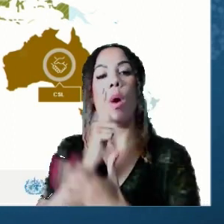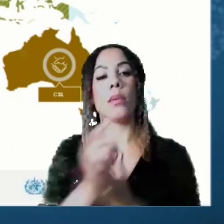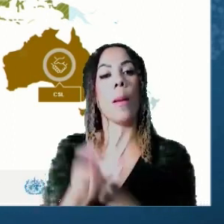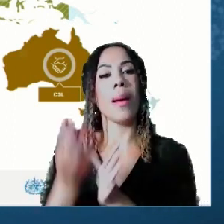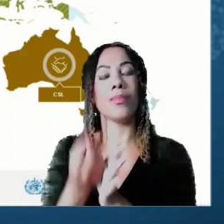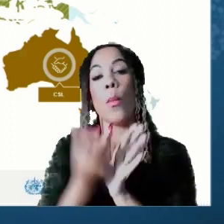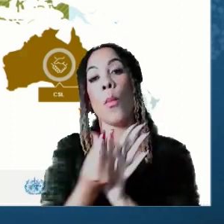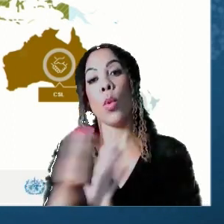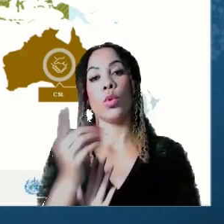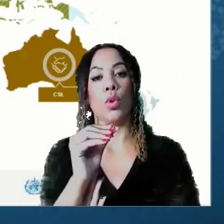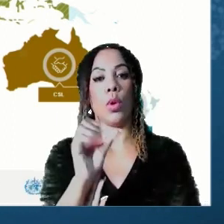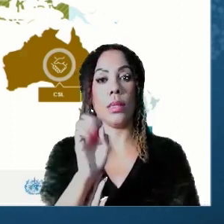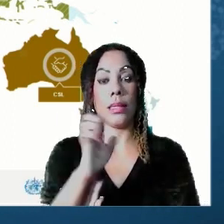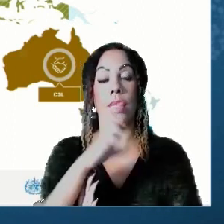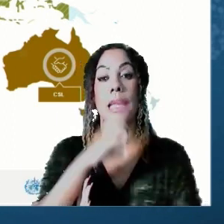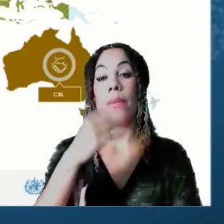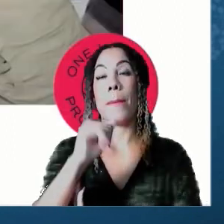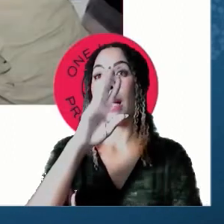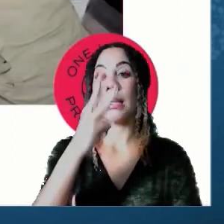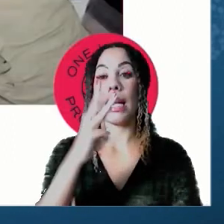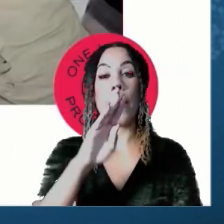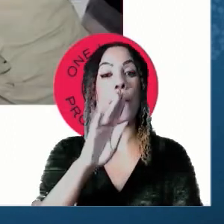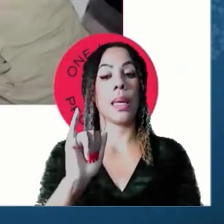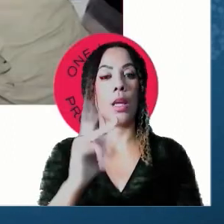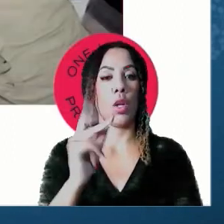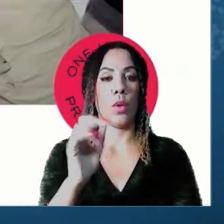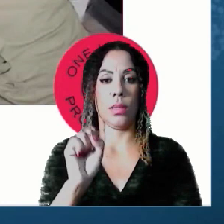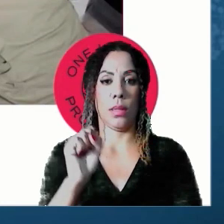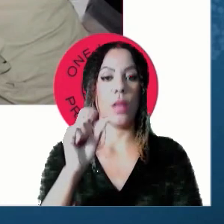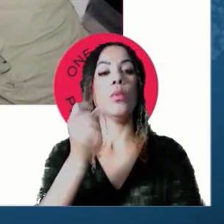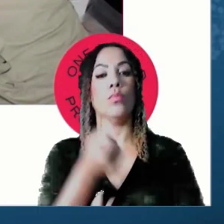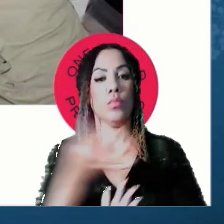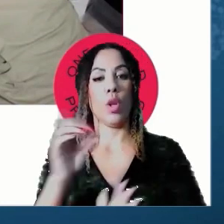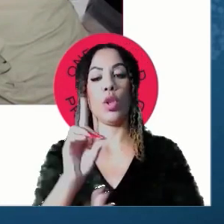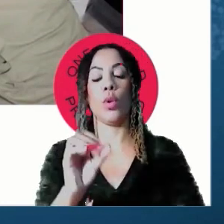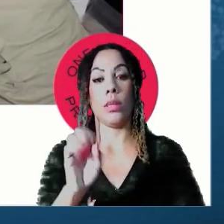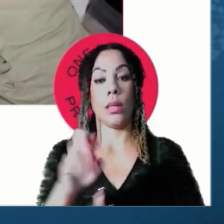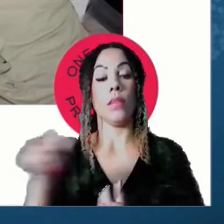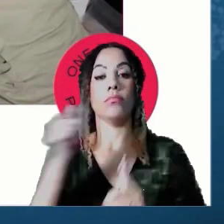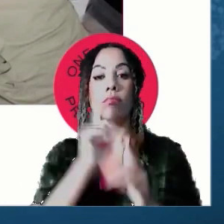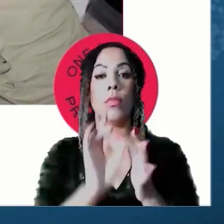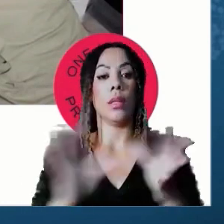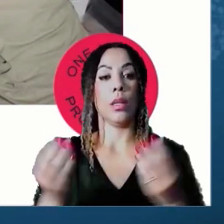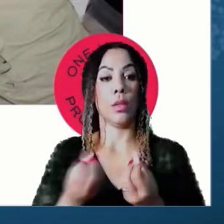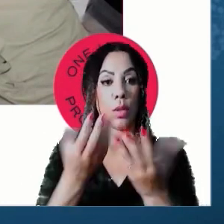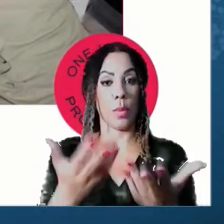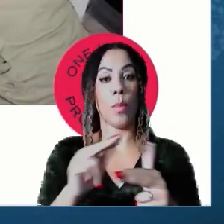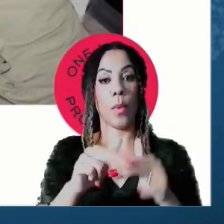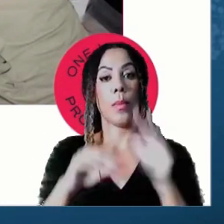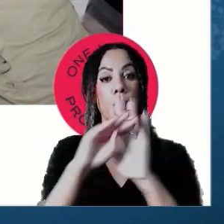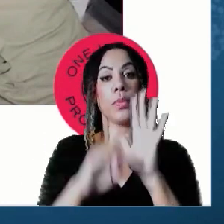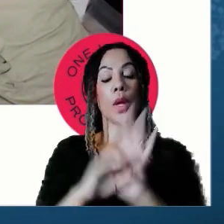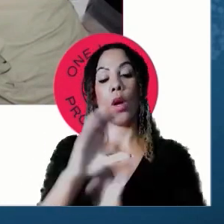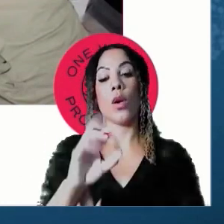nós tivemos mais de 3 bilhões de doses. Aqui isso foi disponibilizado através do programa